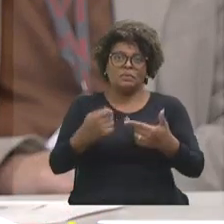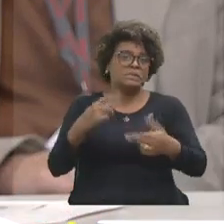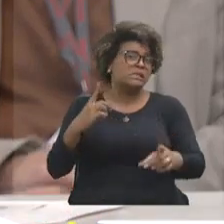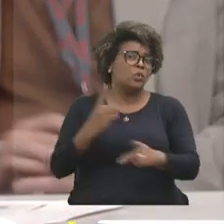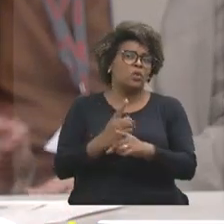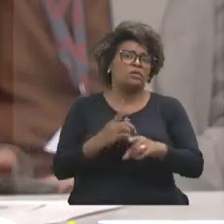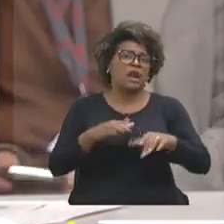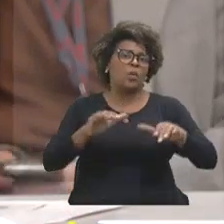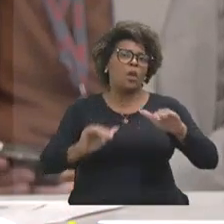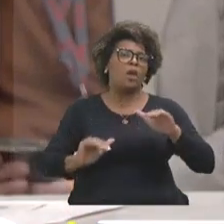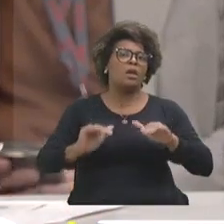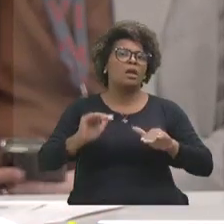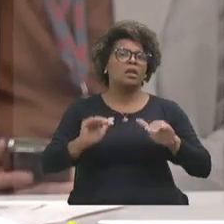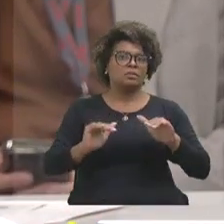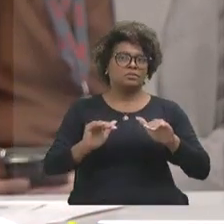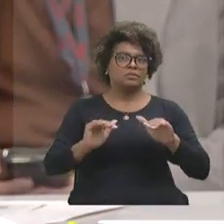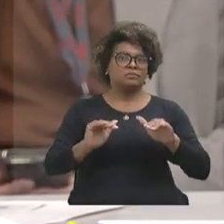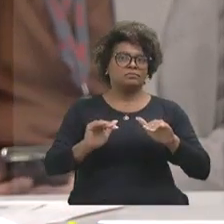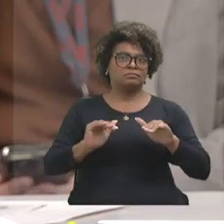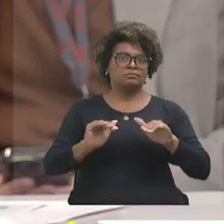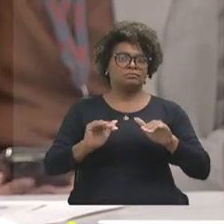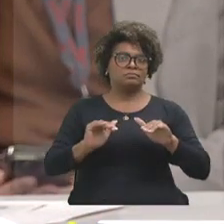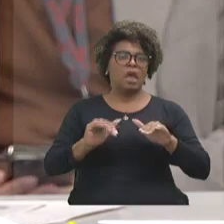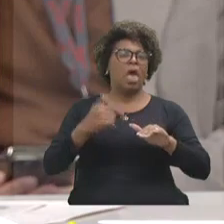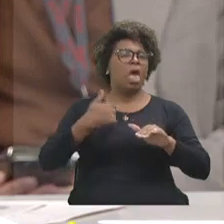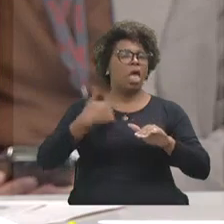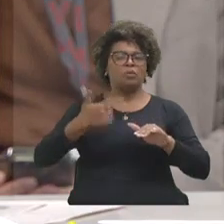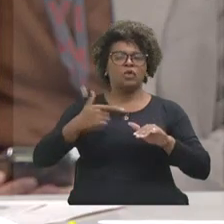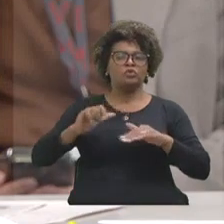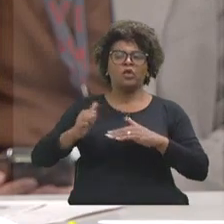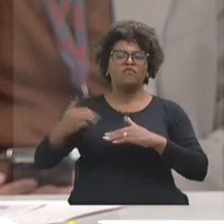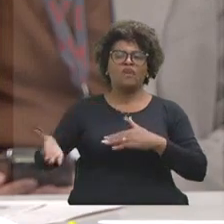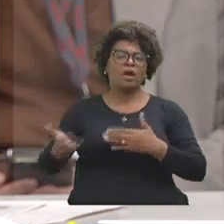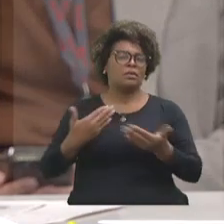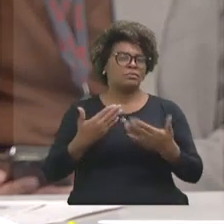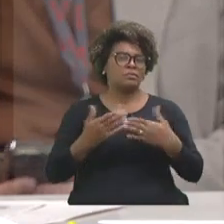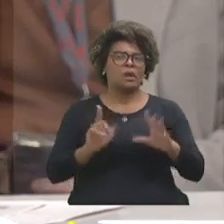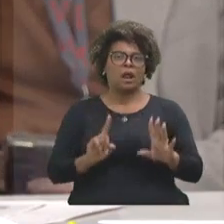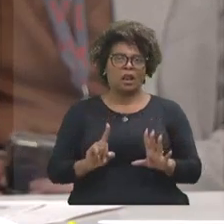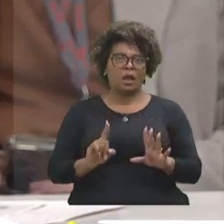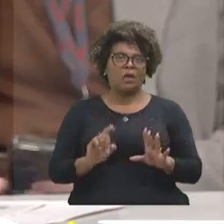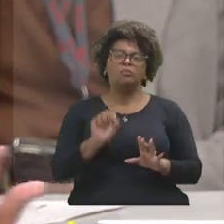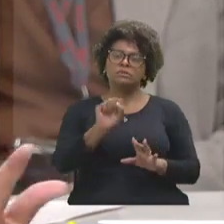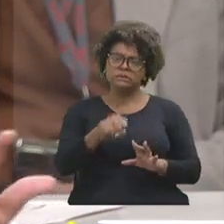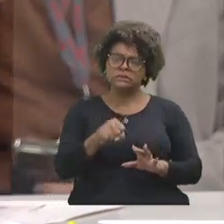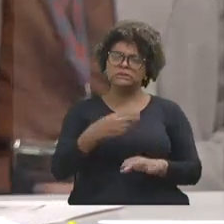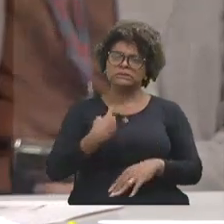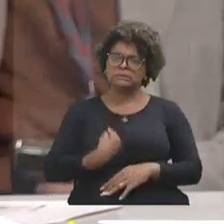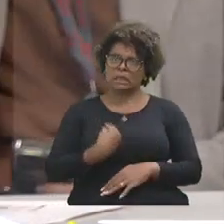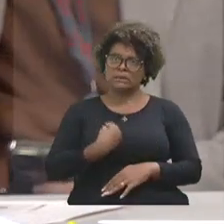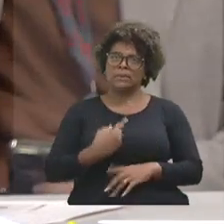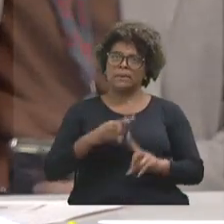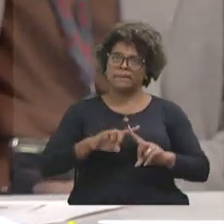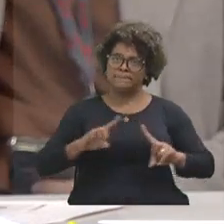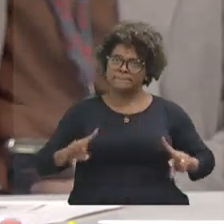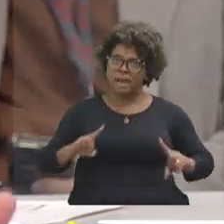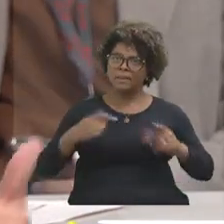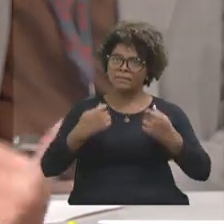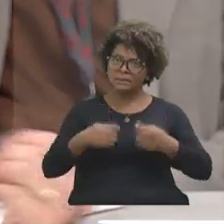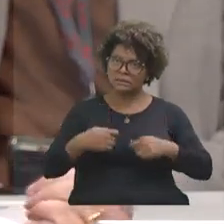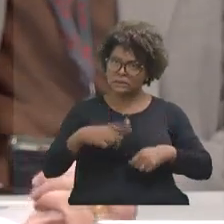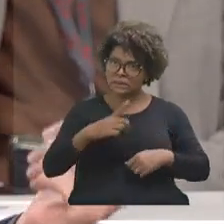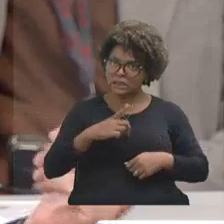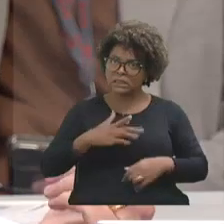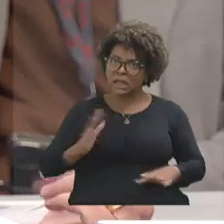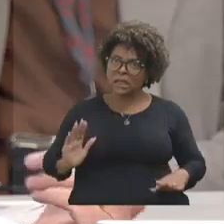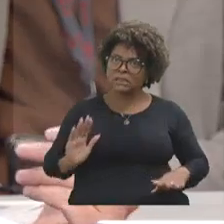ausente nessa discussão mas obviamente nós temos que não tirar a sustentabilidade dos hospitais que